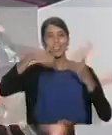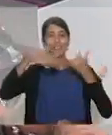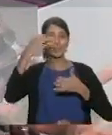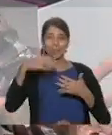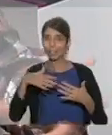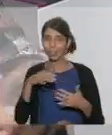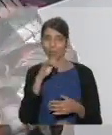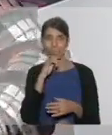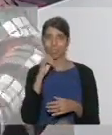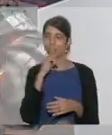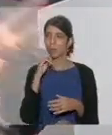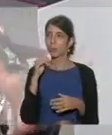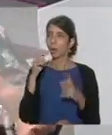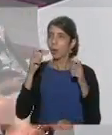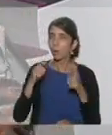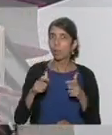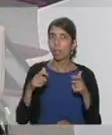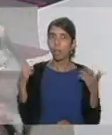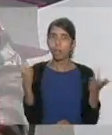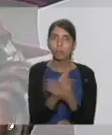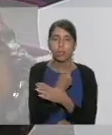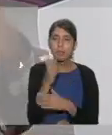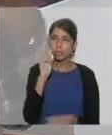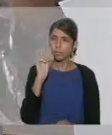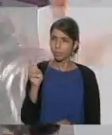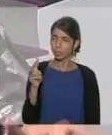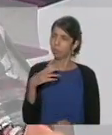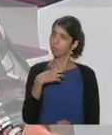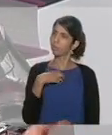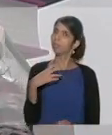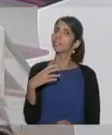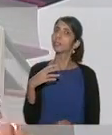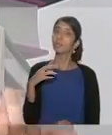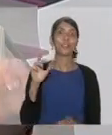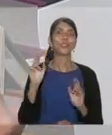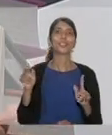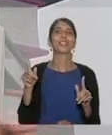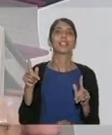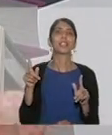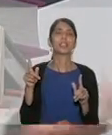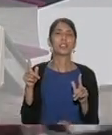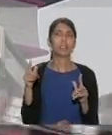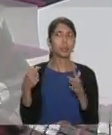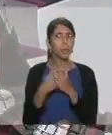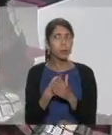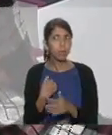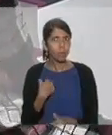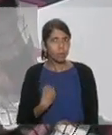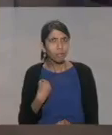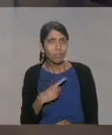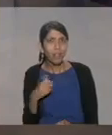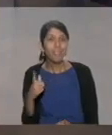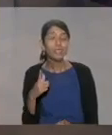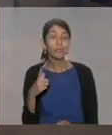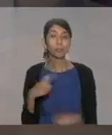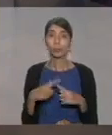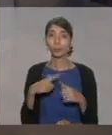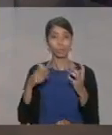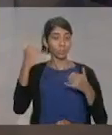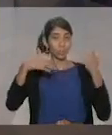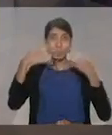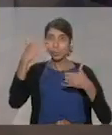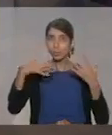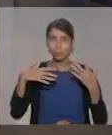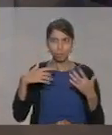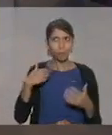num local, tiver uma situação, você vai enxergar essa situação de um jeito, eu vou enxergar de outro. Ele pergunta, eu tava lá? Não, porque eu